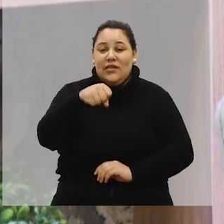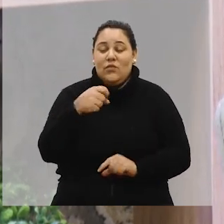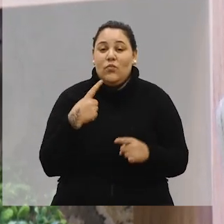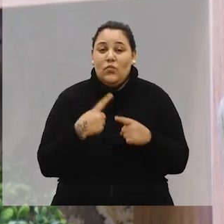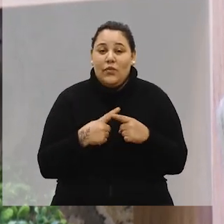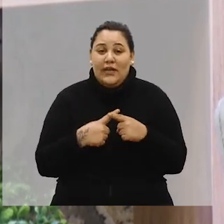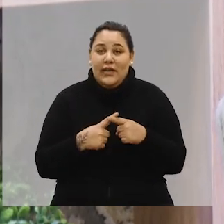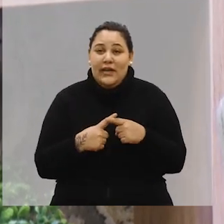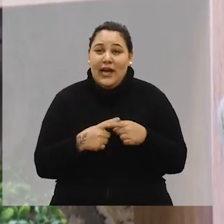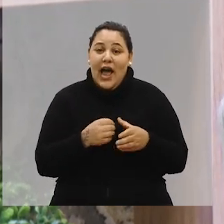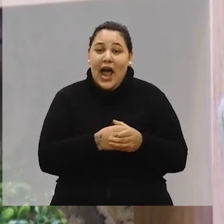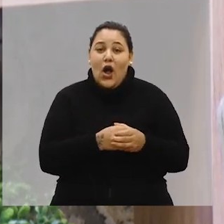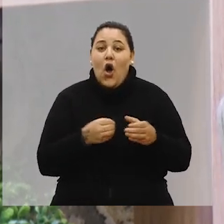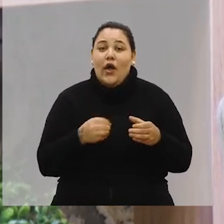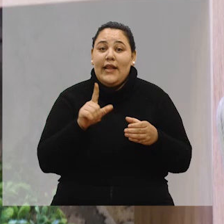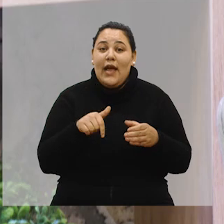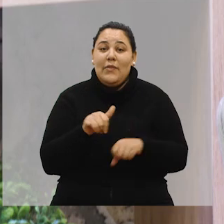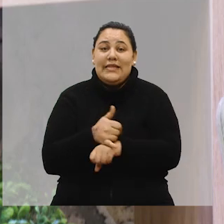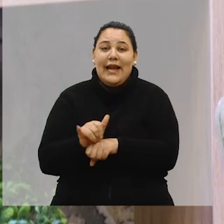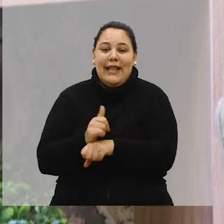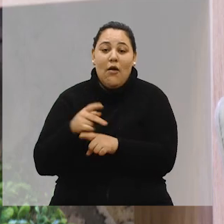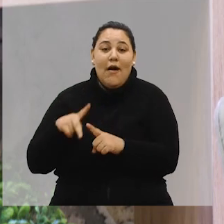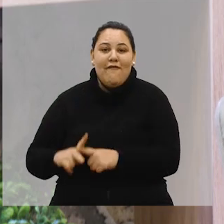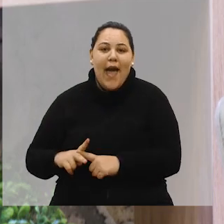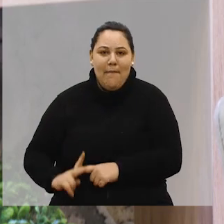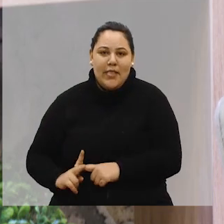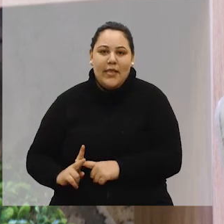a cota ela é uma ferramenta para que a gente